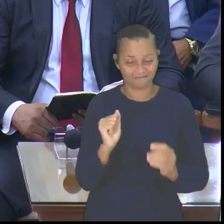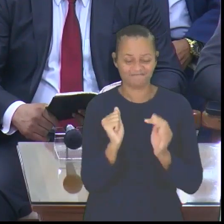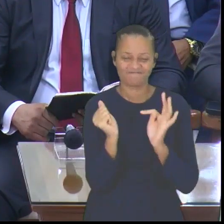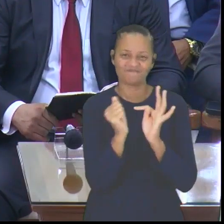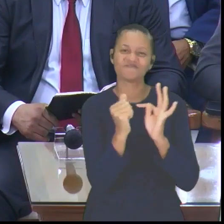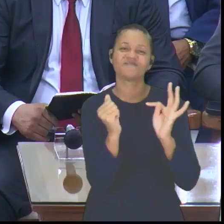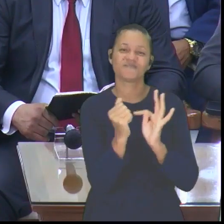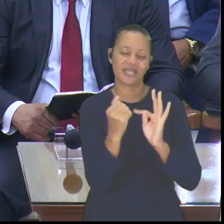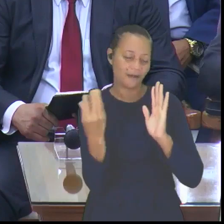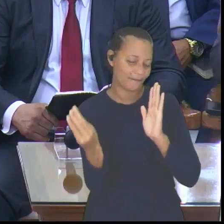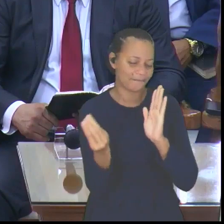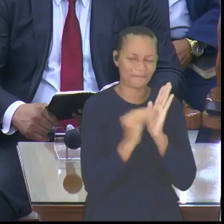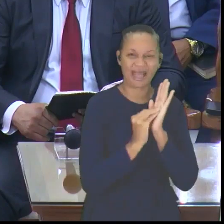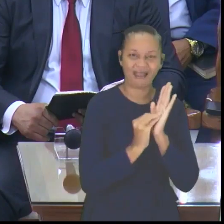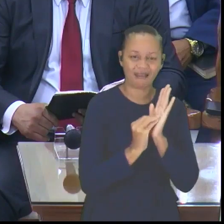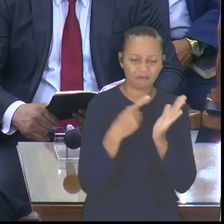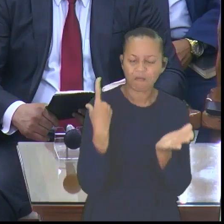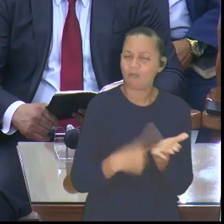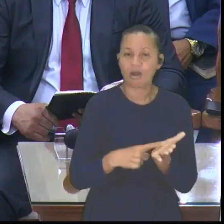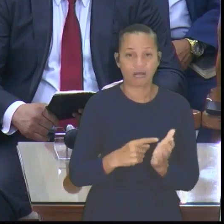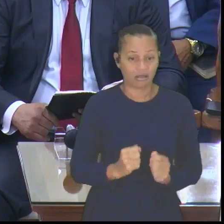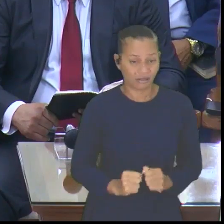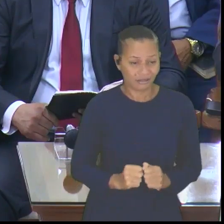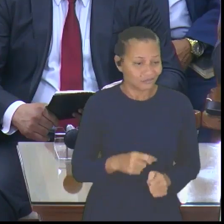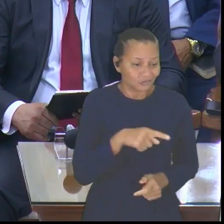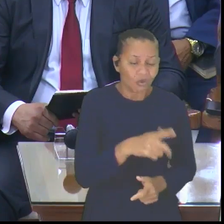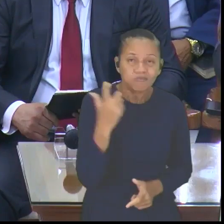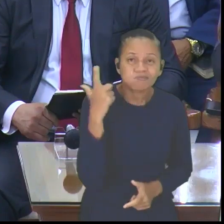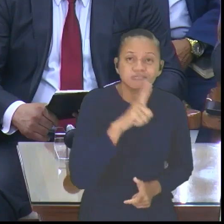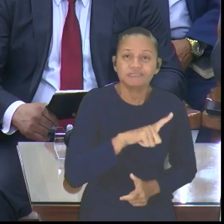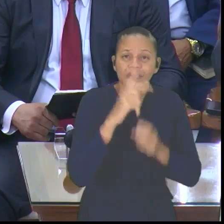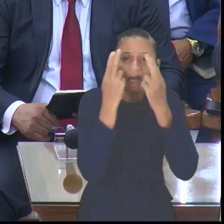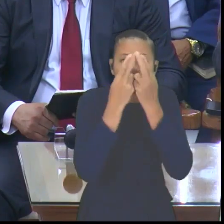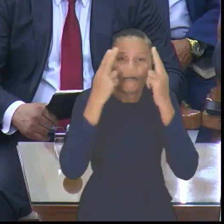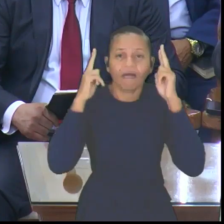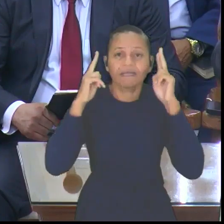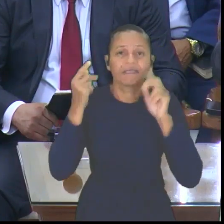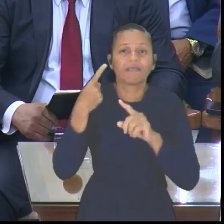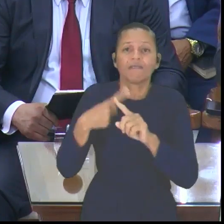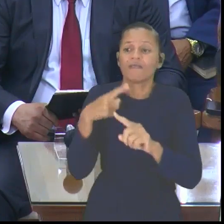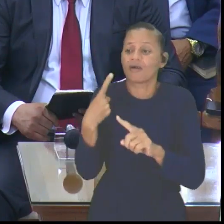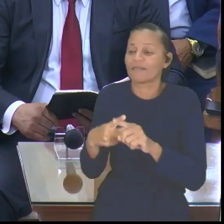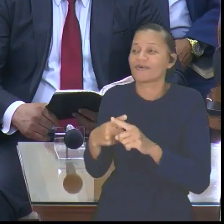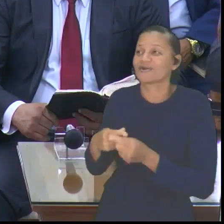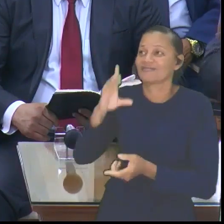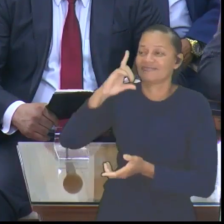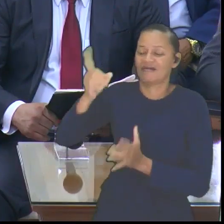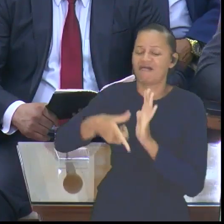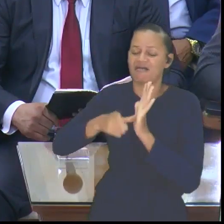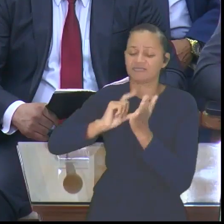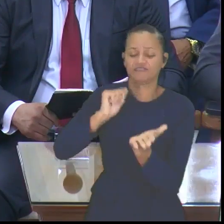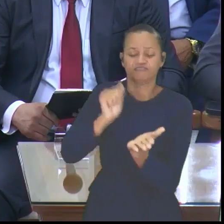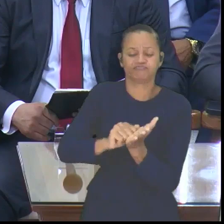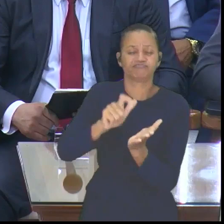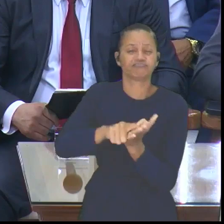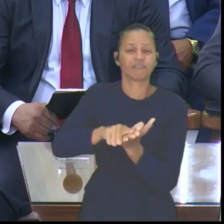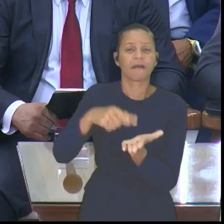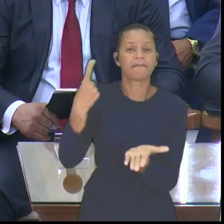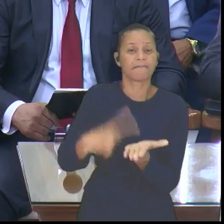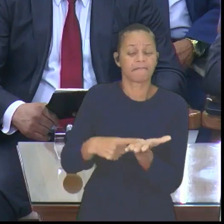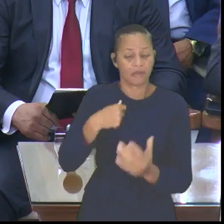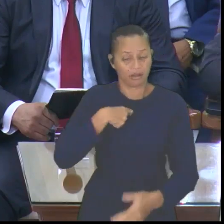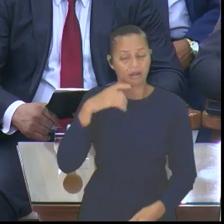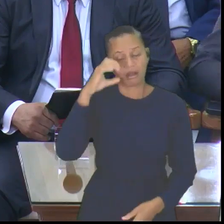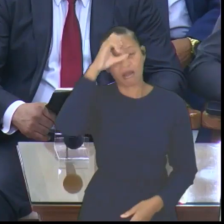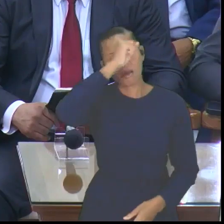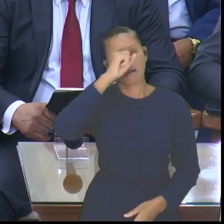Tiago. Então ele só consegue executar porque estava na agenda de Deus. Eu aprendo